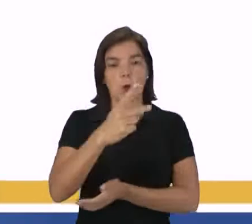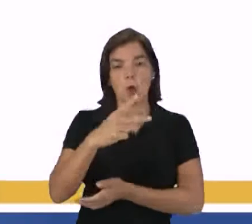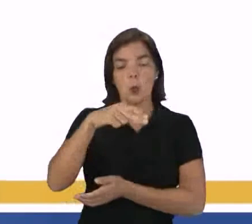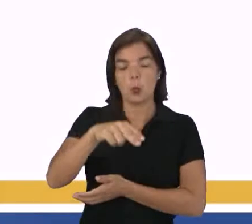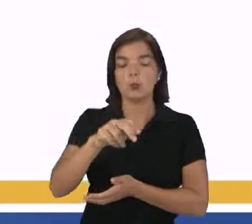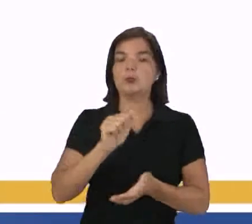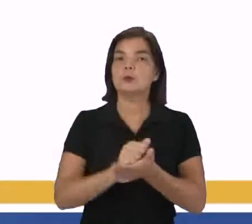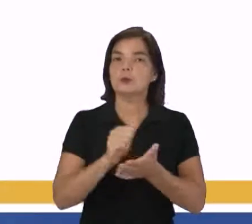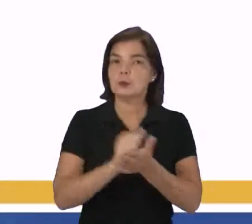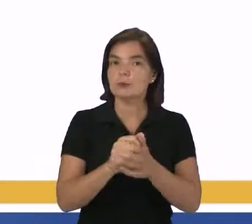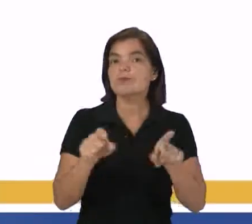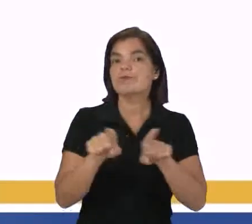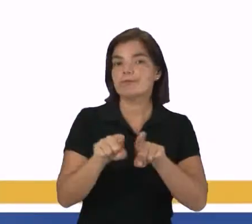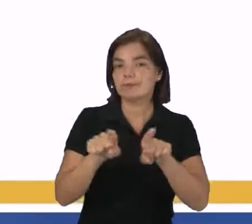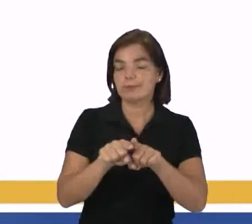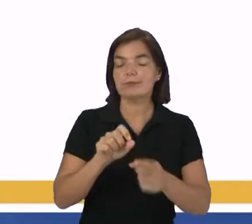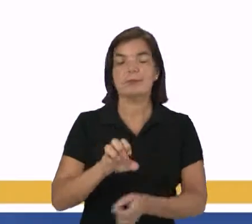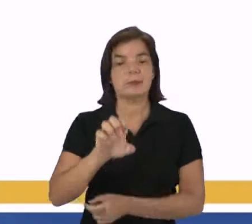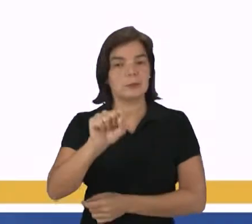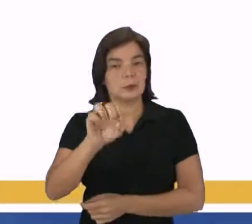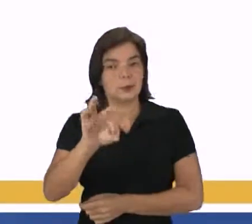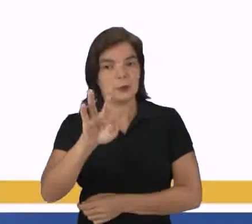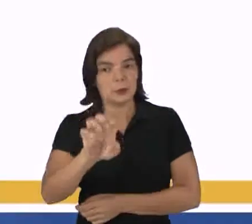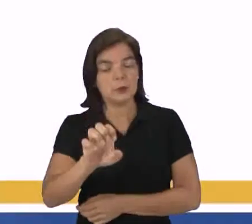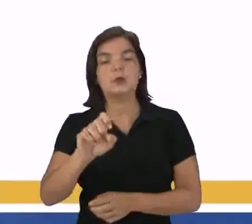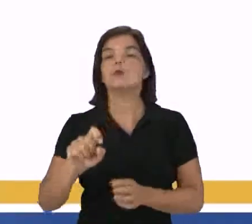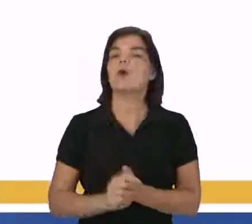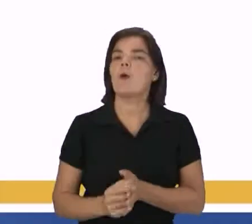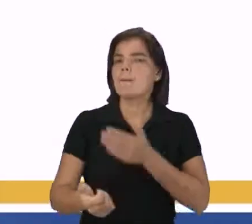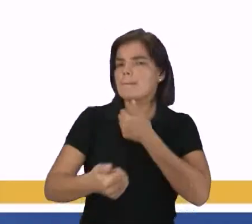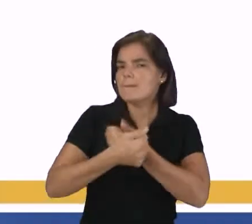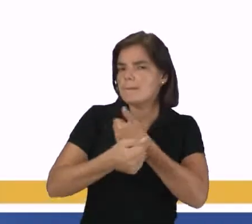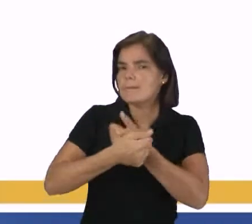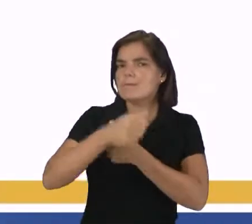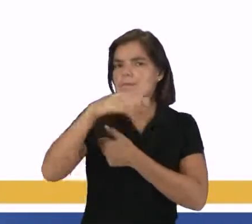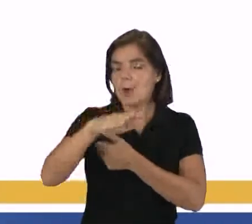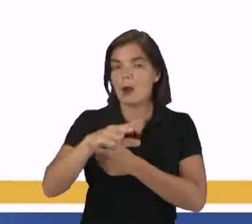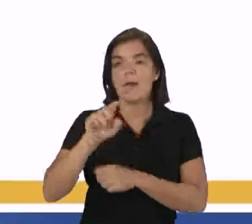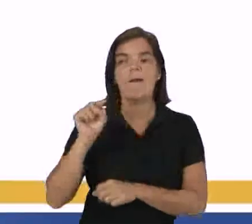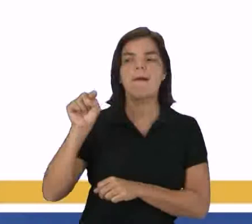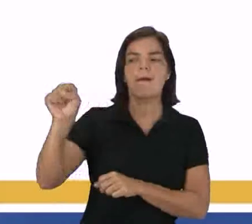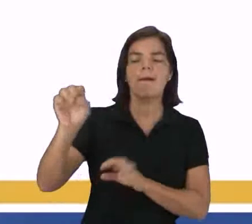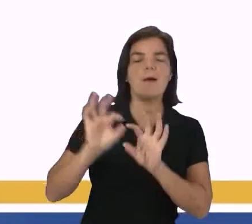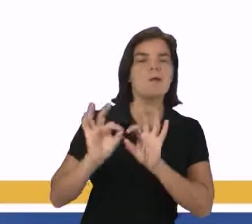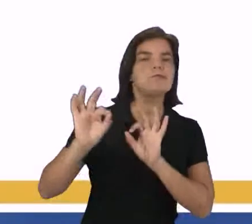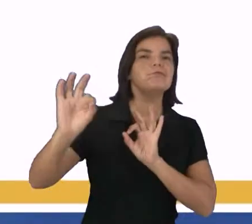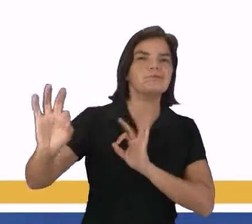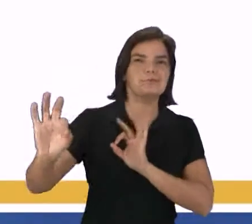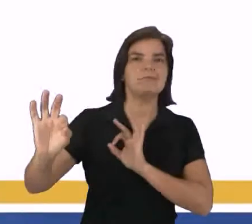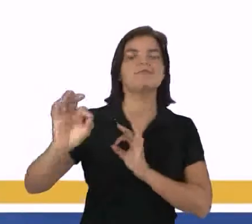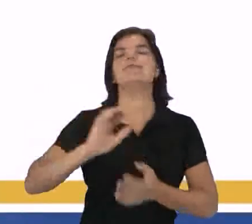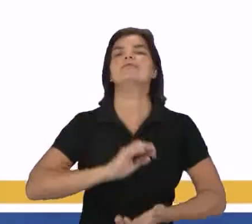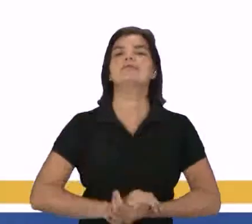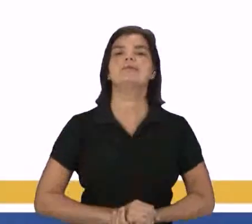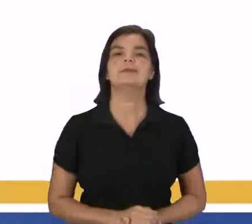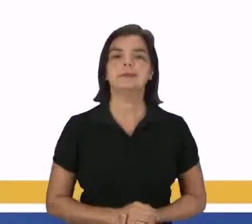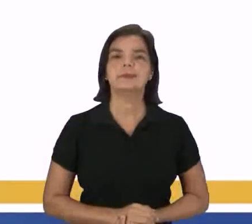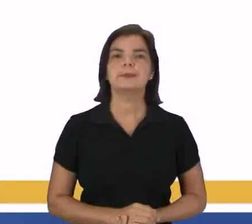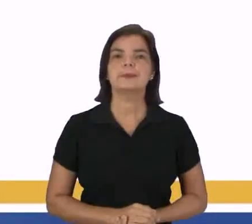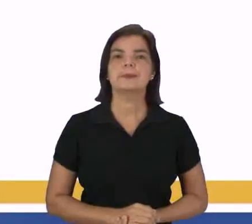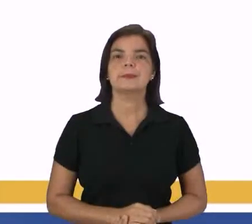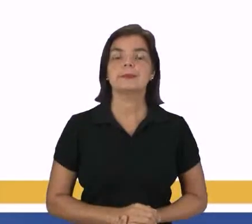ditos ou escritos. O pronome este indica o mais próximo e aquele o que se encontra mais